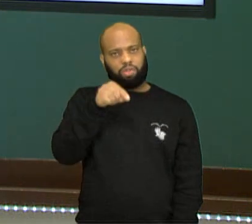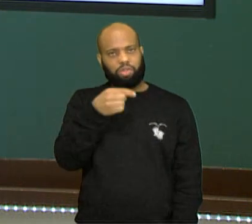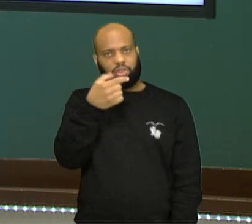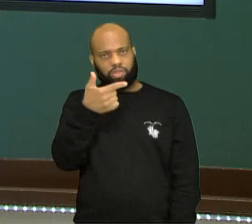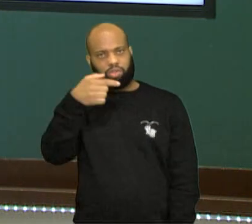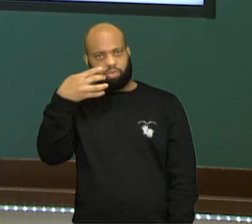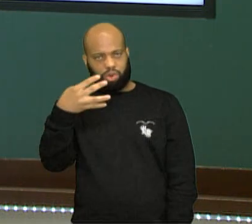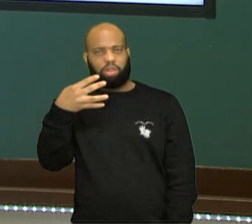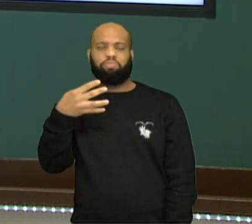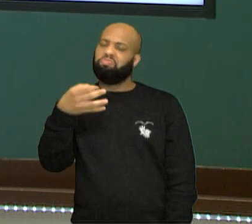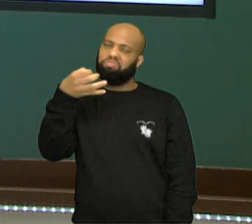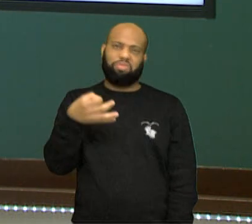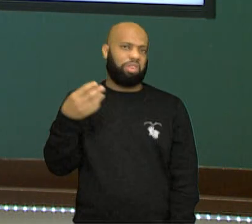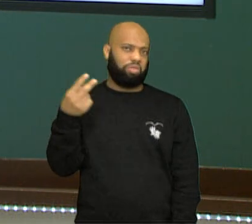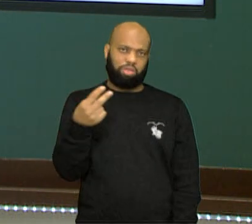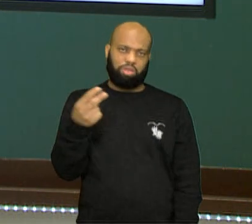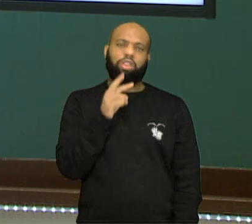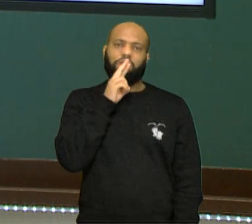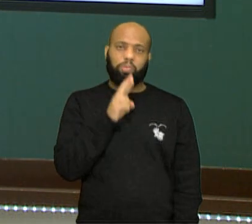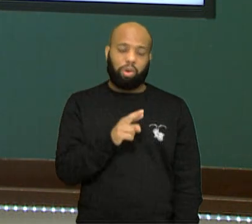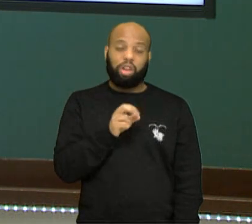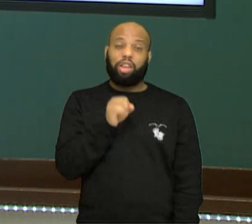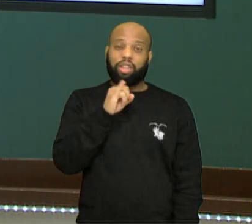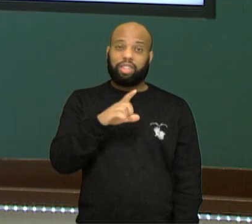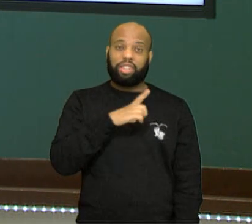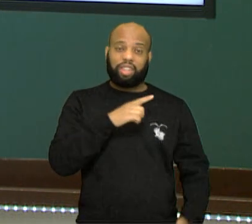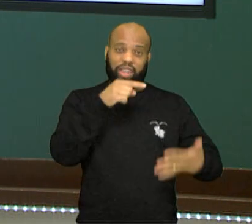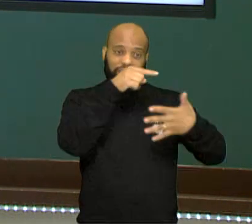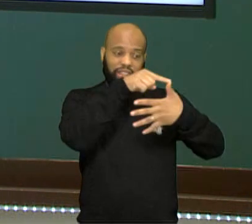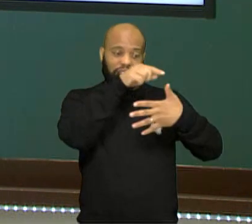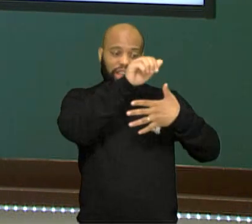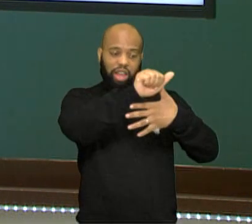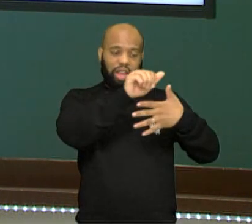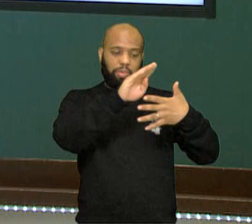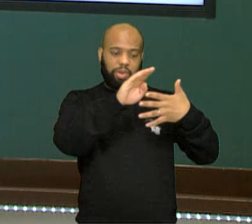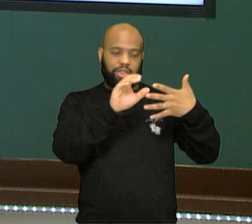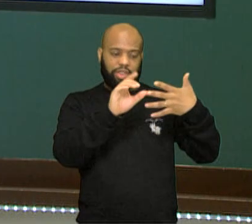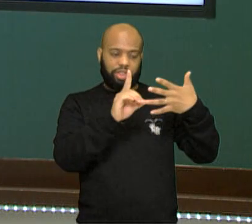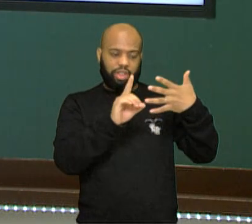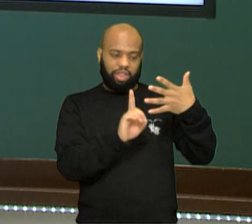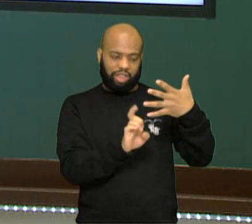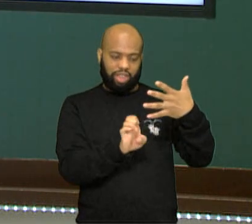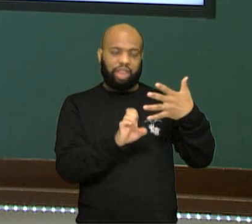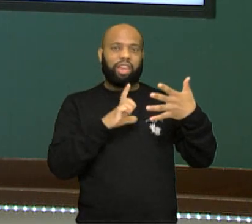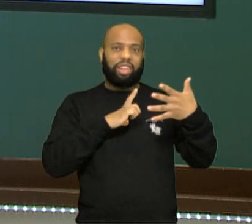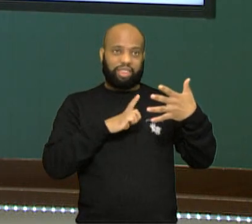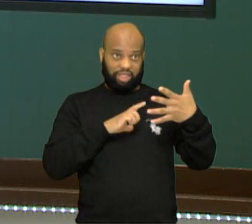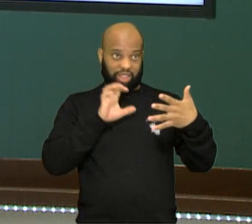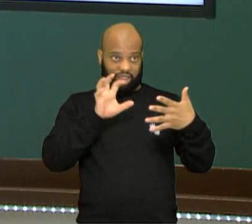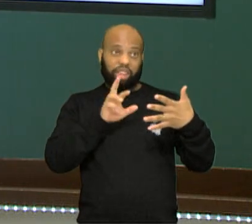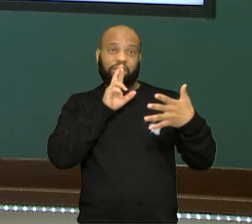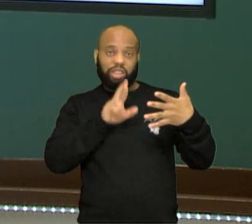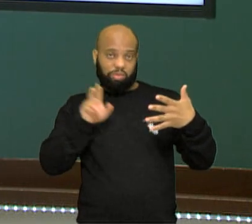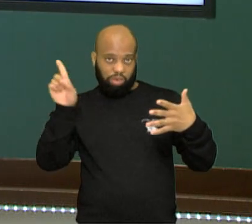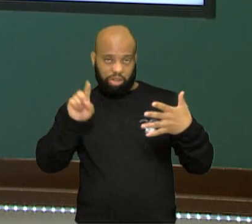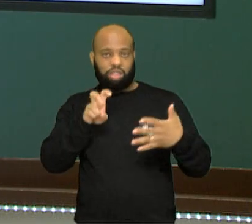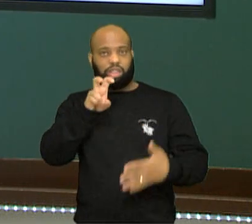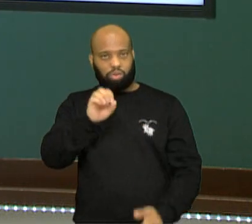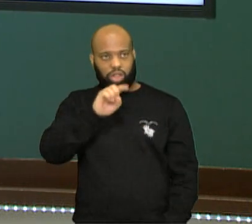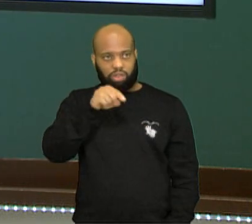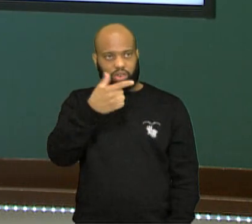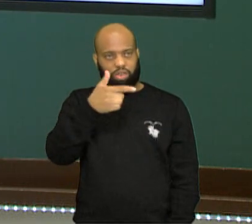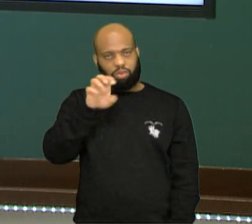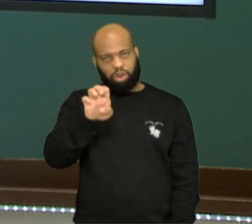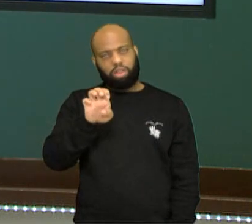escolha, a gente vai ter que ver na questão múltipla escolha se eu tenho indicação em π centímetros quadrados ou se eu